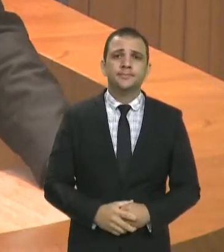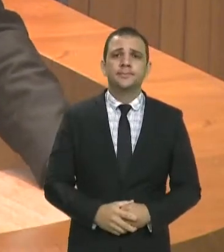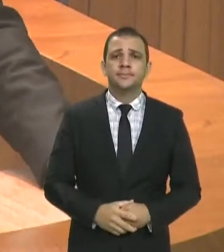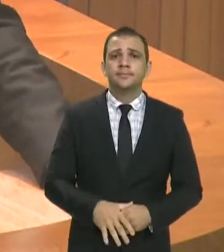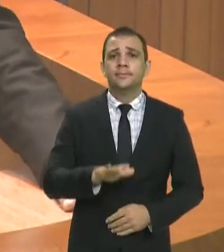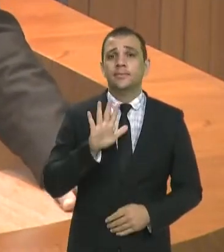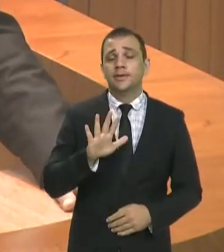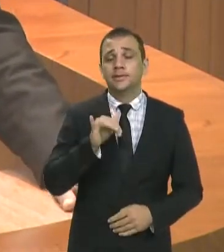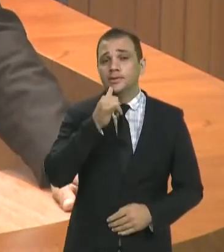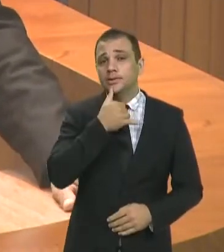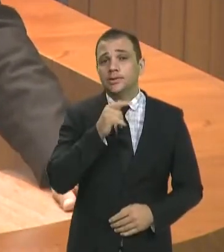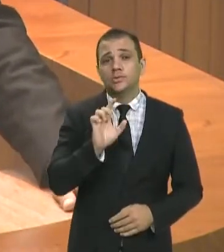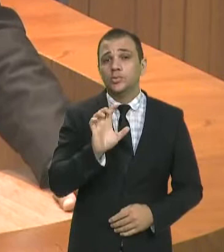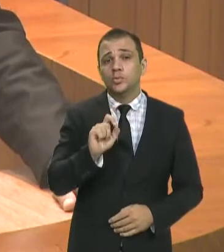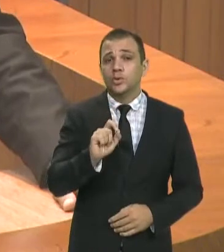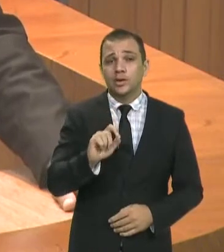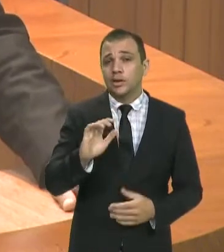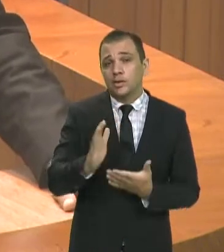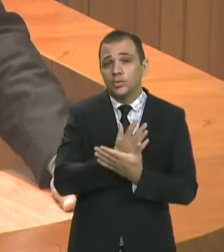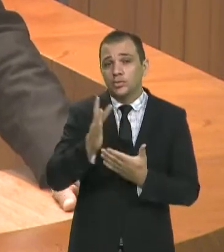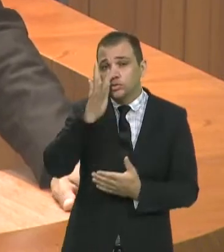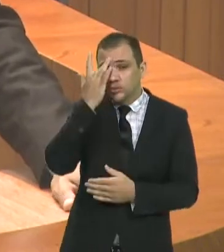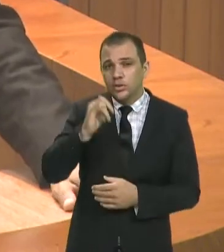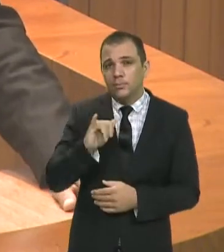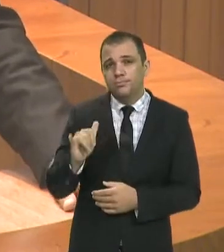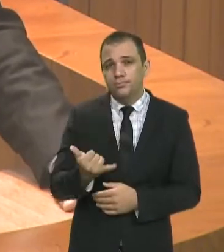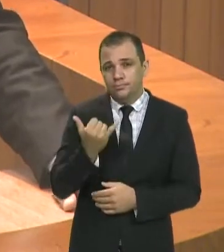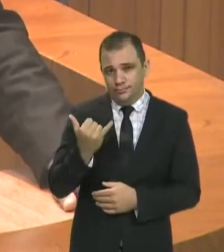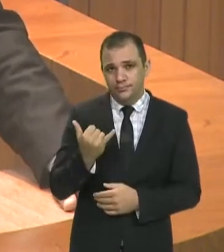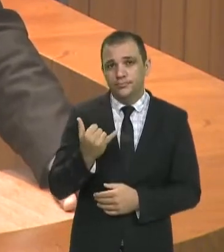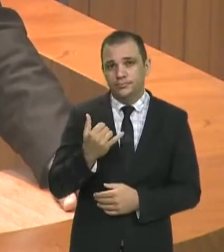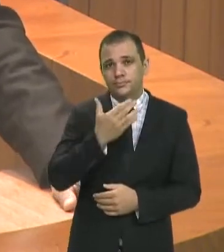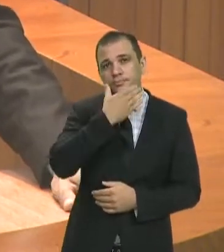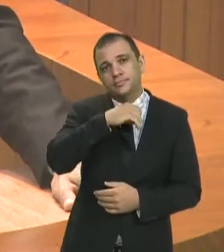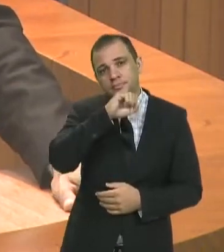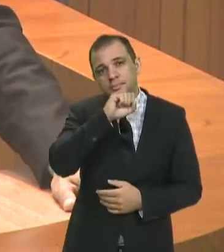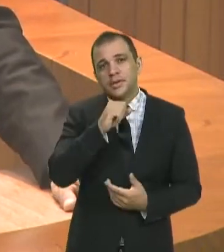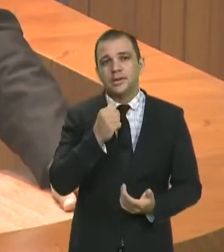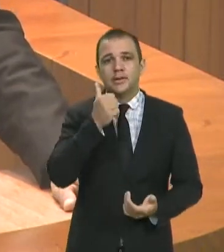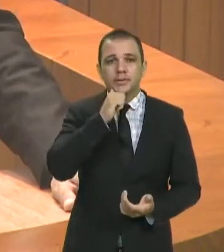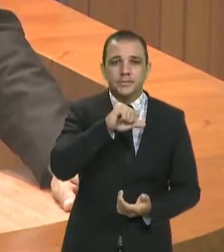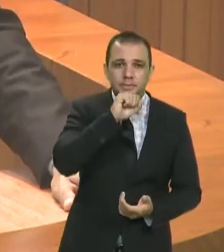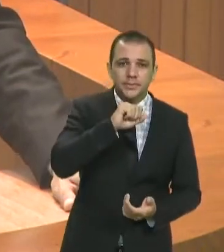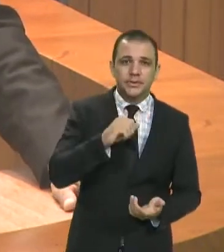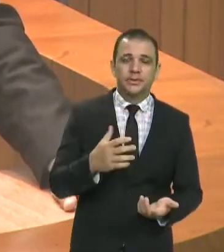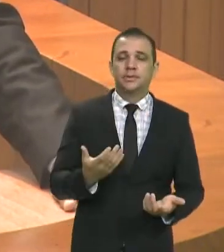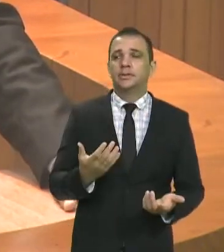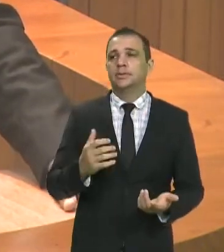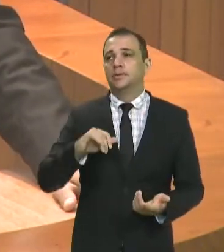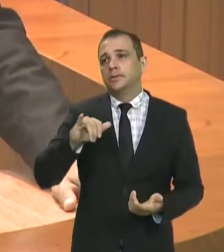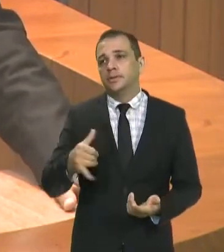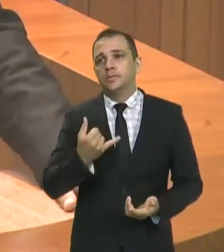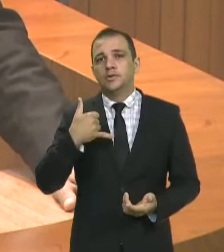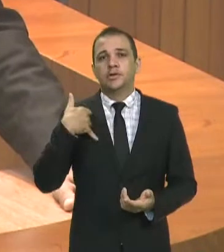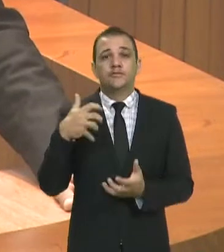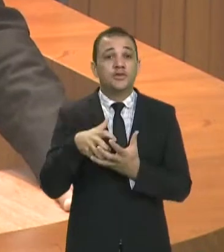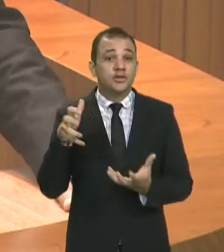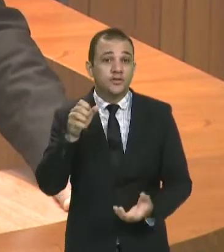Infelizmente, algumas pessoas se aproveitam dos seus pais, das suas mães, dos seus